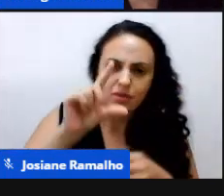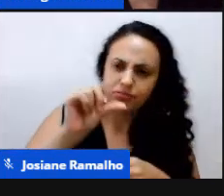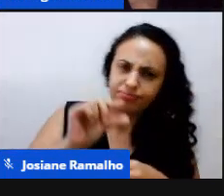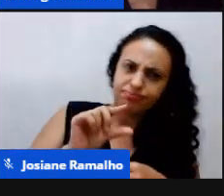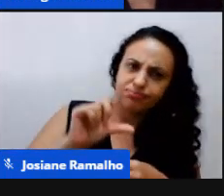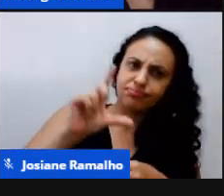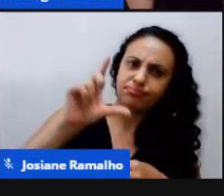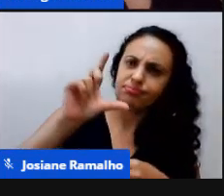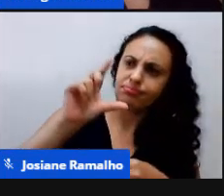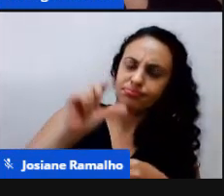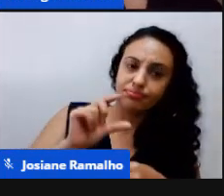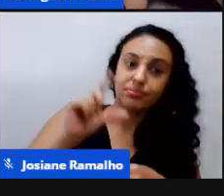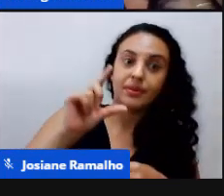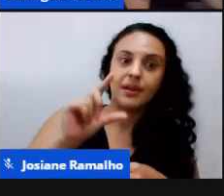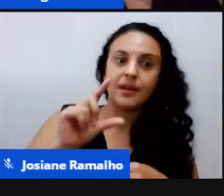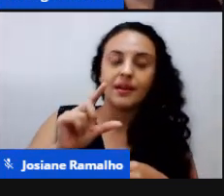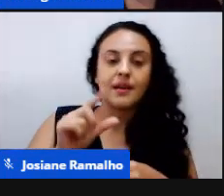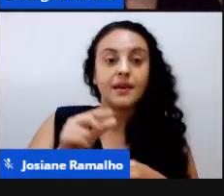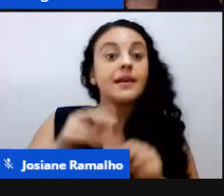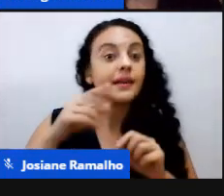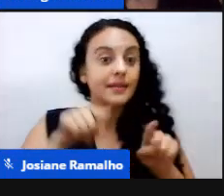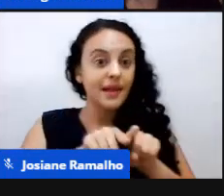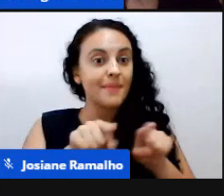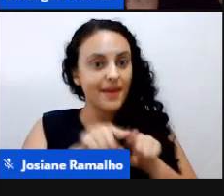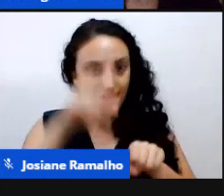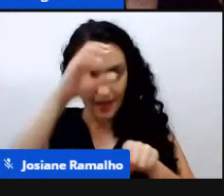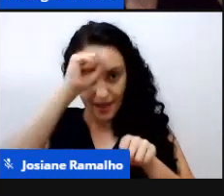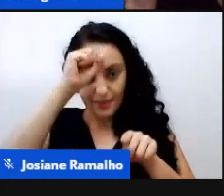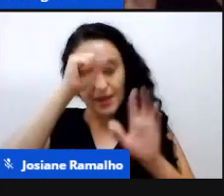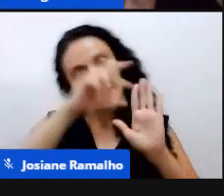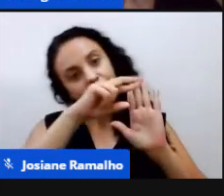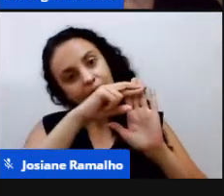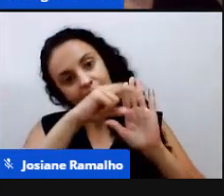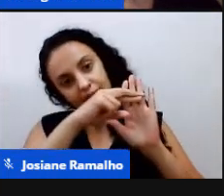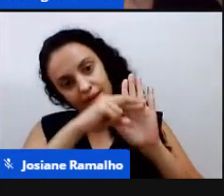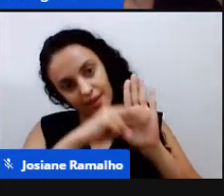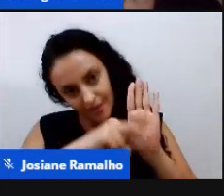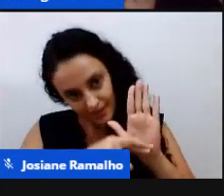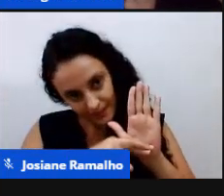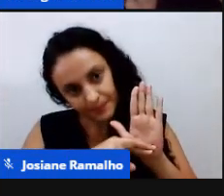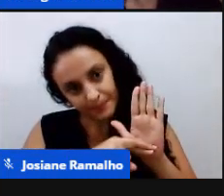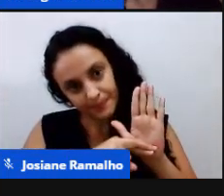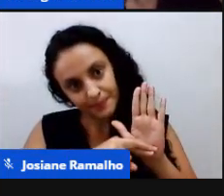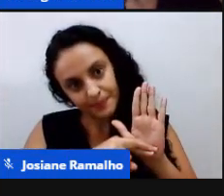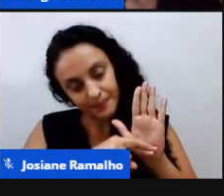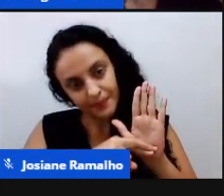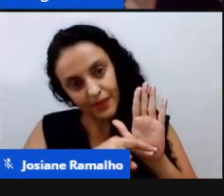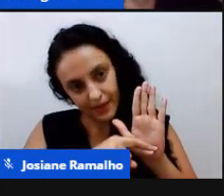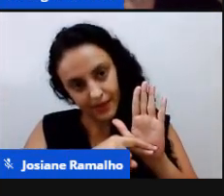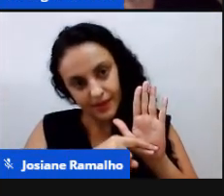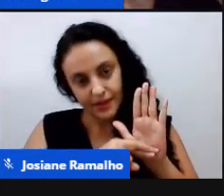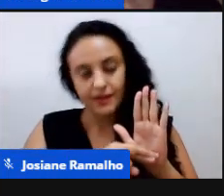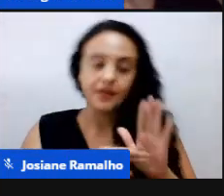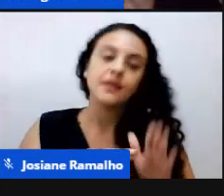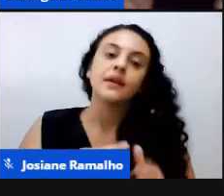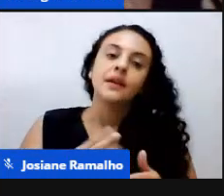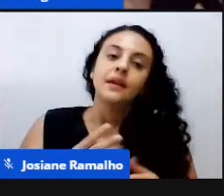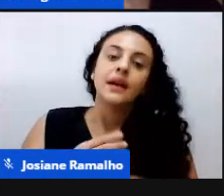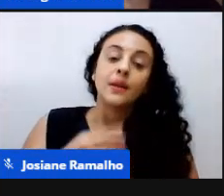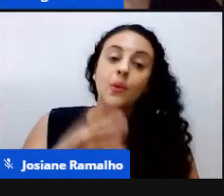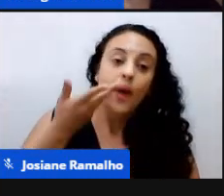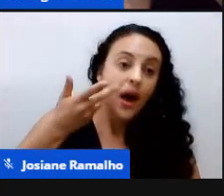as regras e tantas outras coisas que a criança pode vivenciar nesse período da vida dela. E ela vai